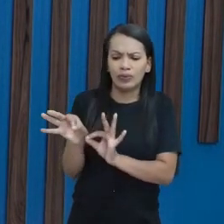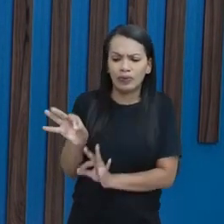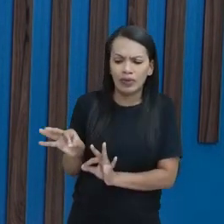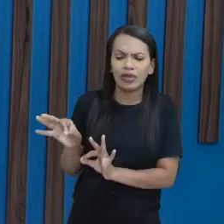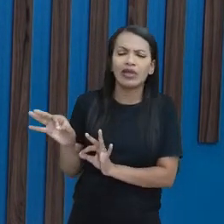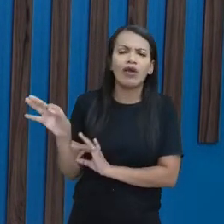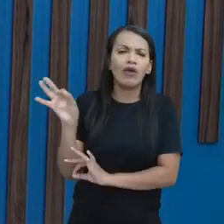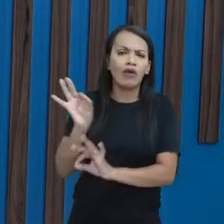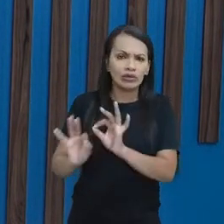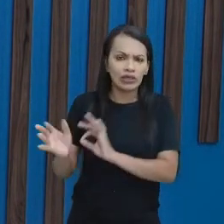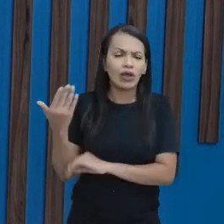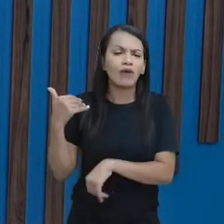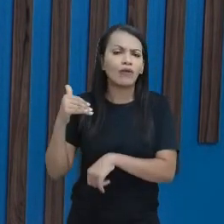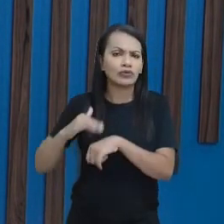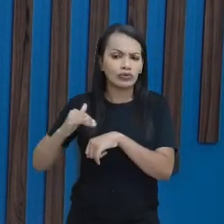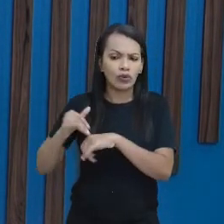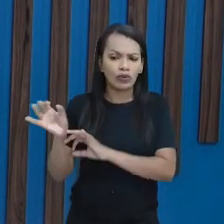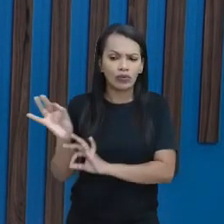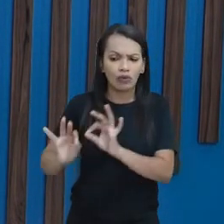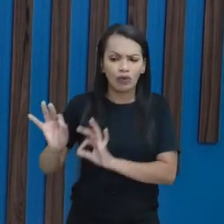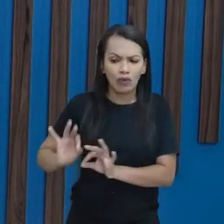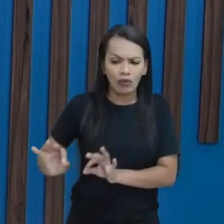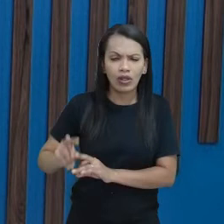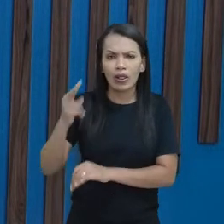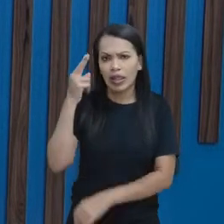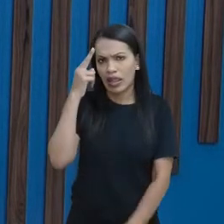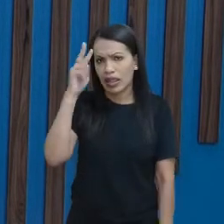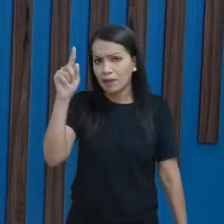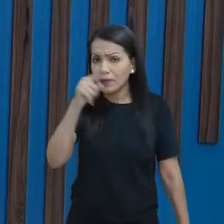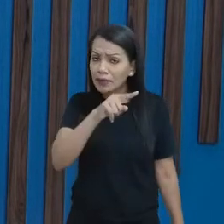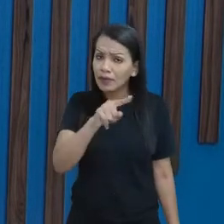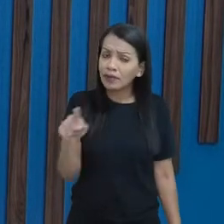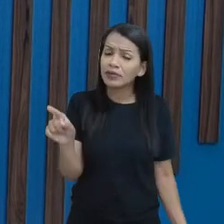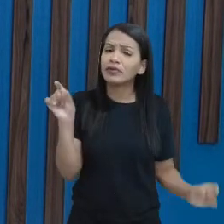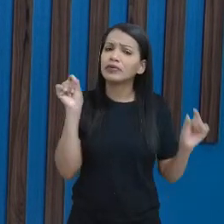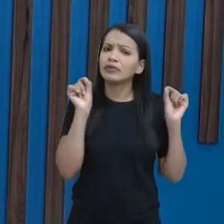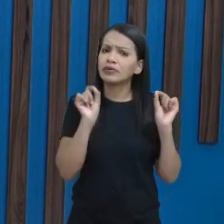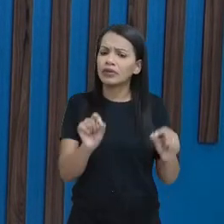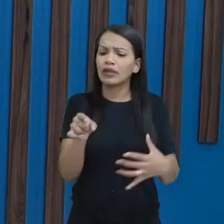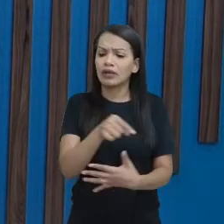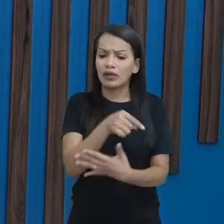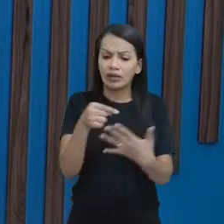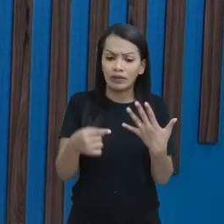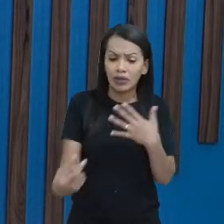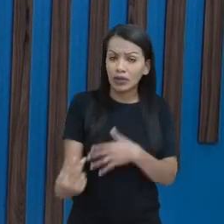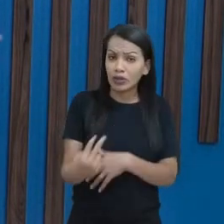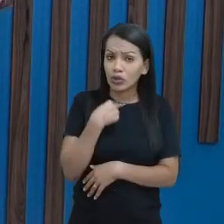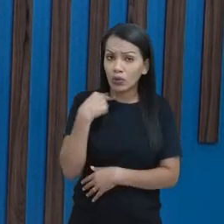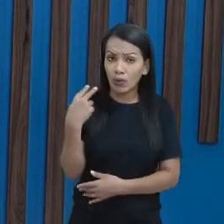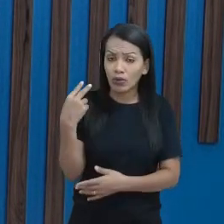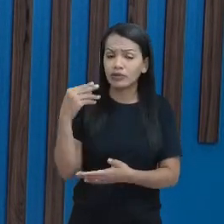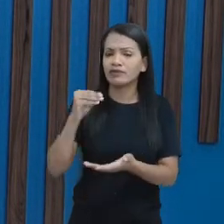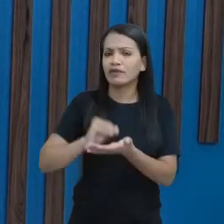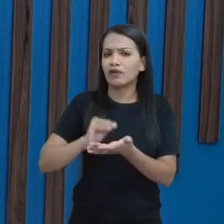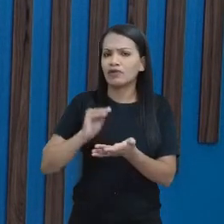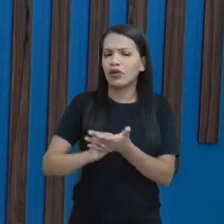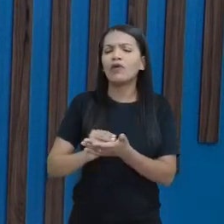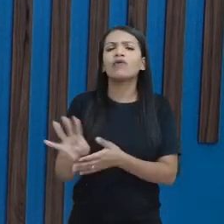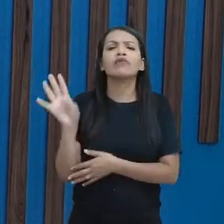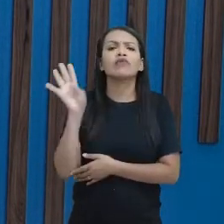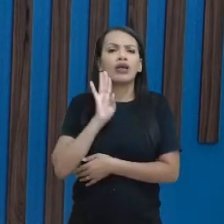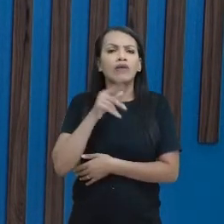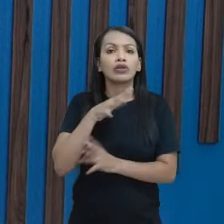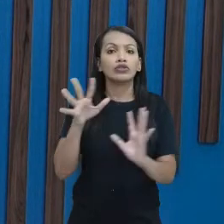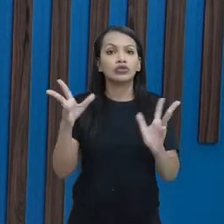o cuidado, eu tenho certeza que ele vai ter o cuidado de estar lembrando para vocês desses elementos que não podem faltar. O legal é que todo